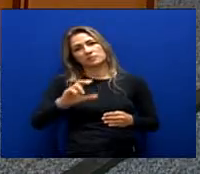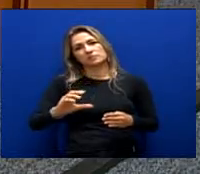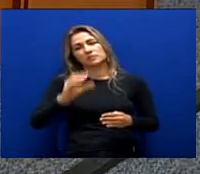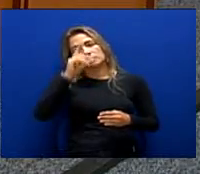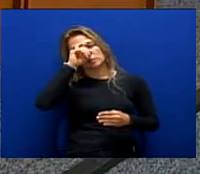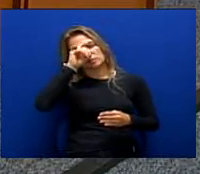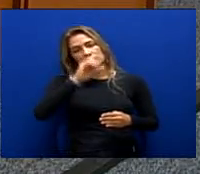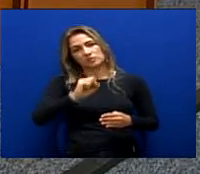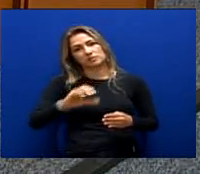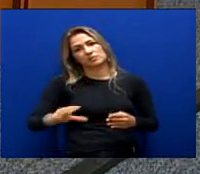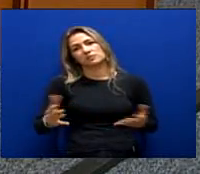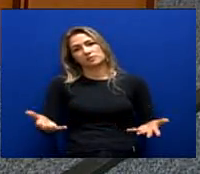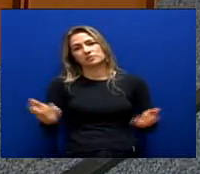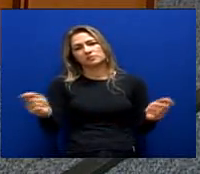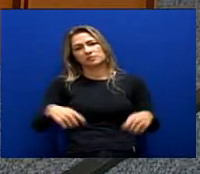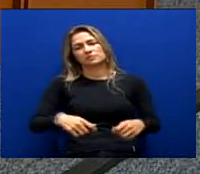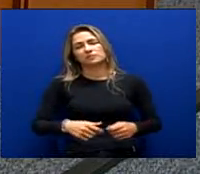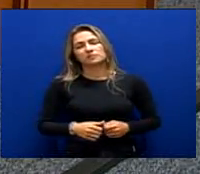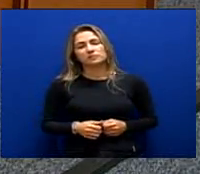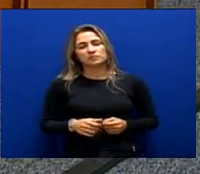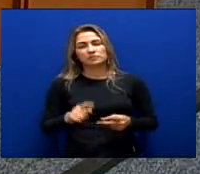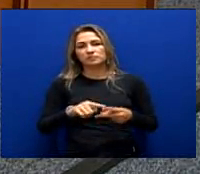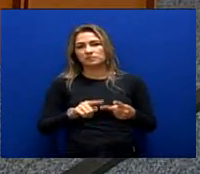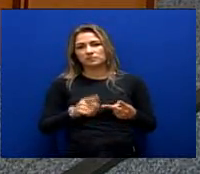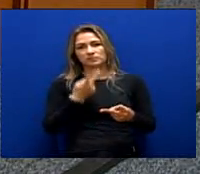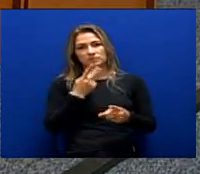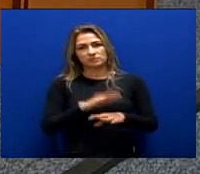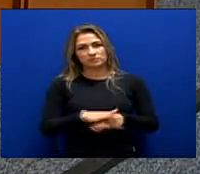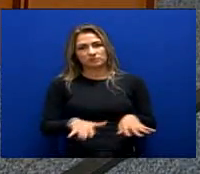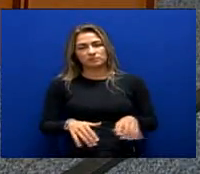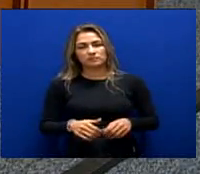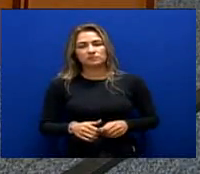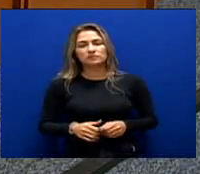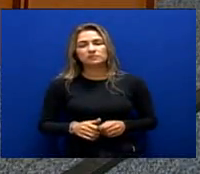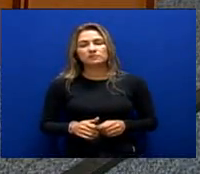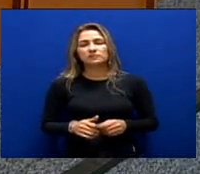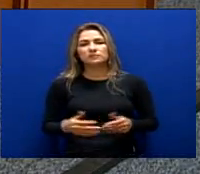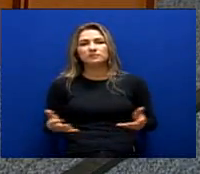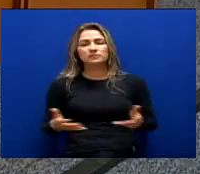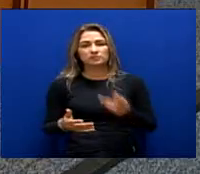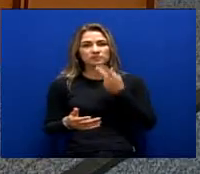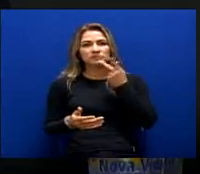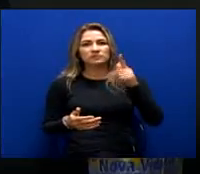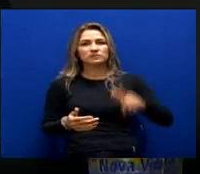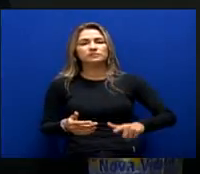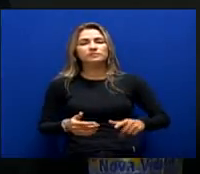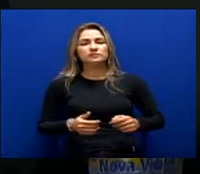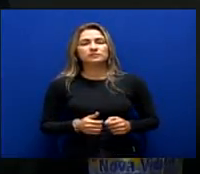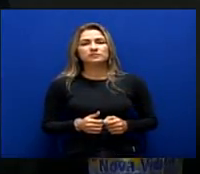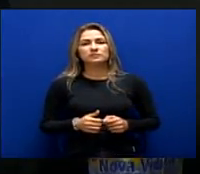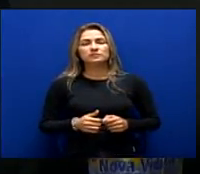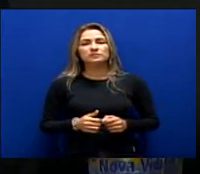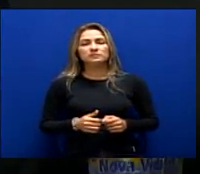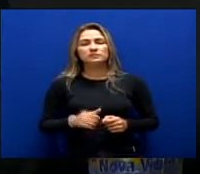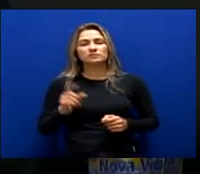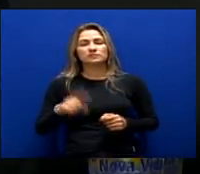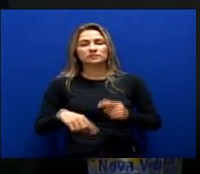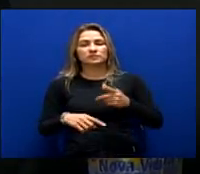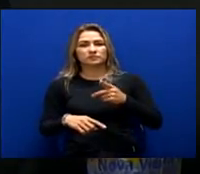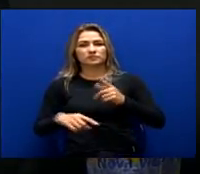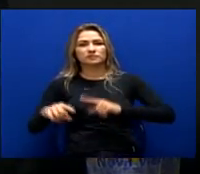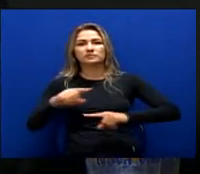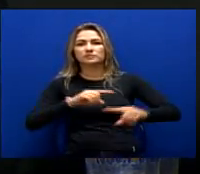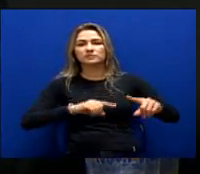doutor preciso que tenhamos um só dizer que mais uma vez a gestão era encantadora por causa disso que